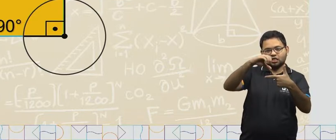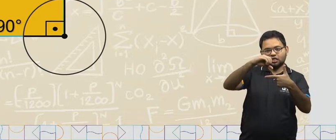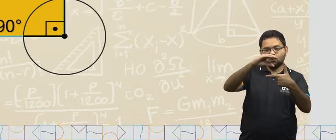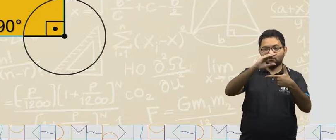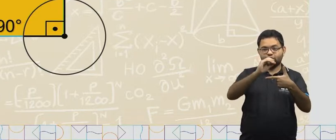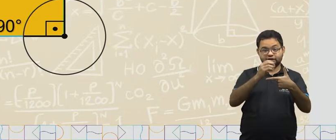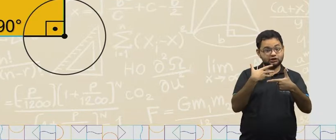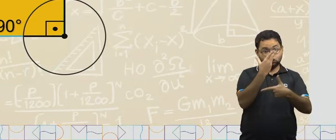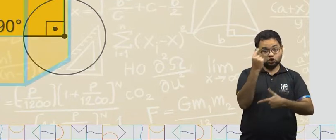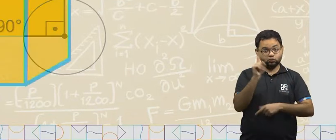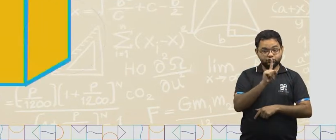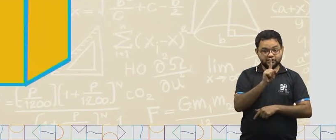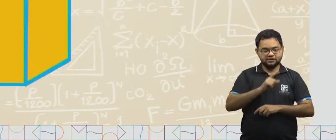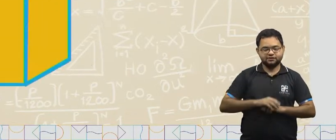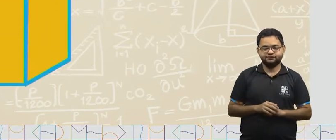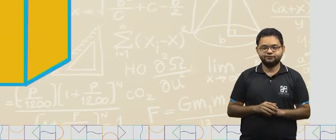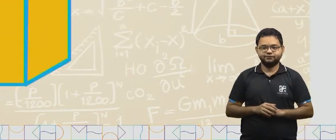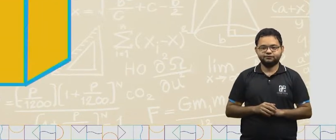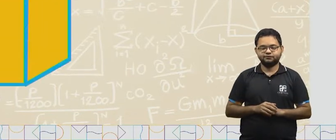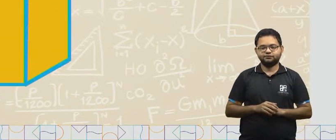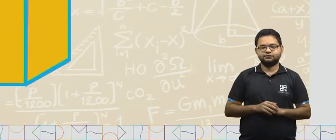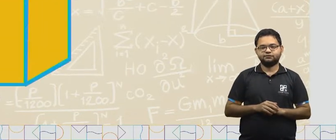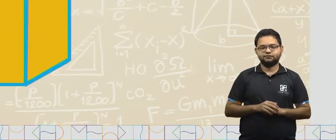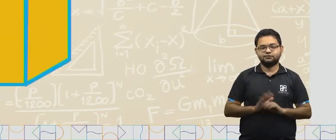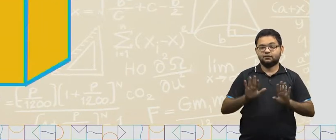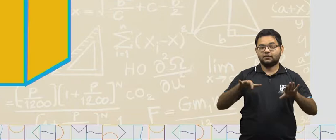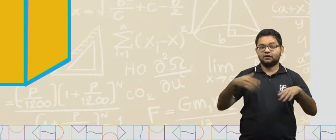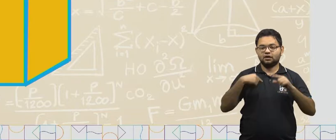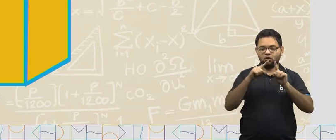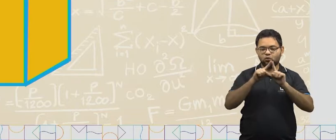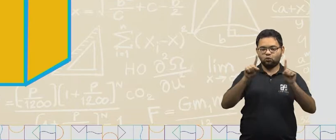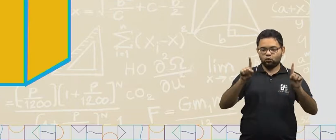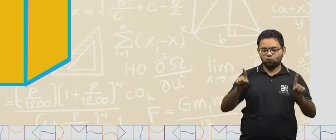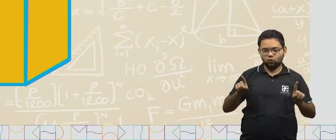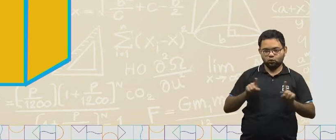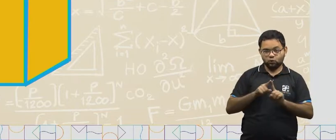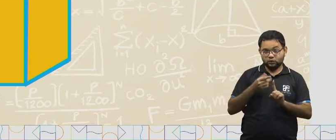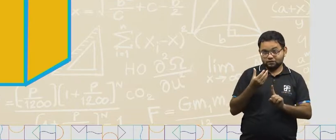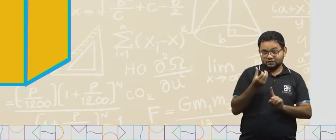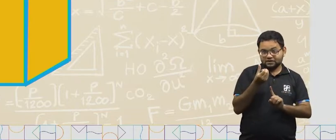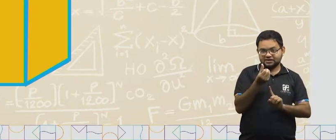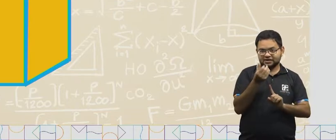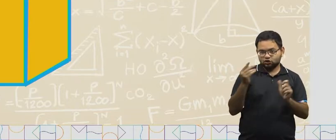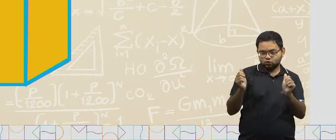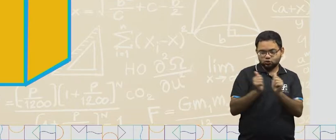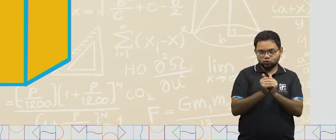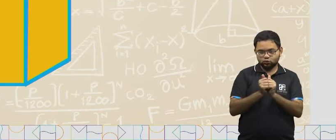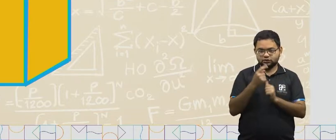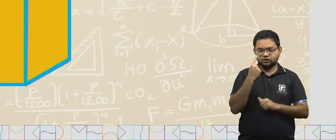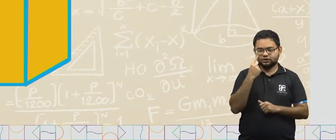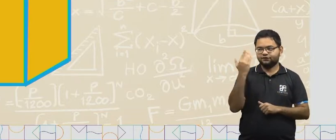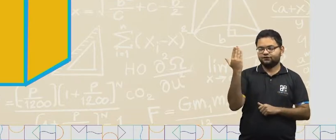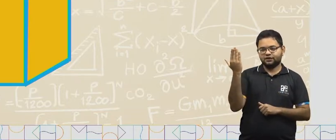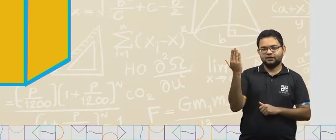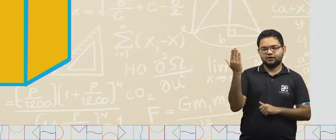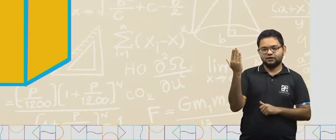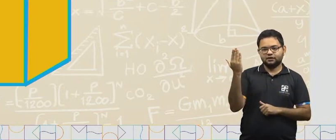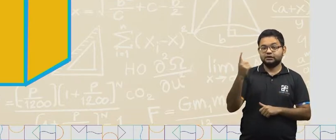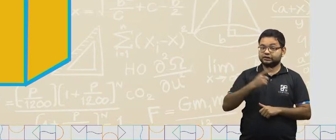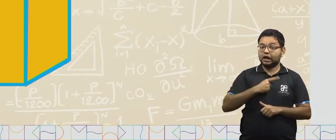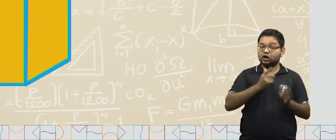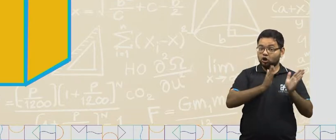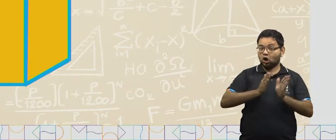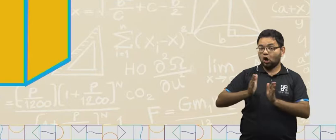90 graus, não esqueça. Quando unimos 6 retângulos, nesta ordem que você pode ver,